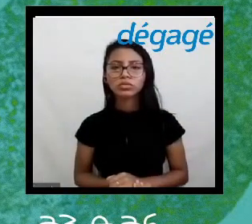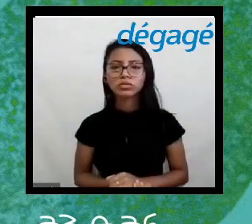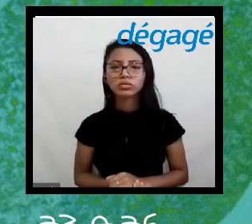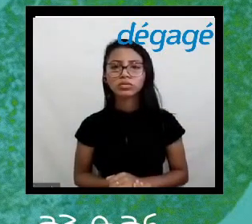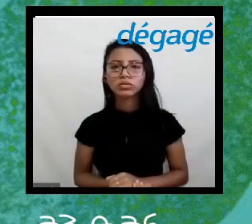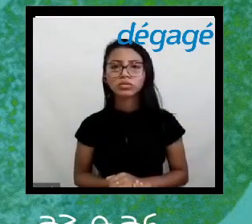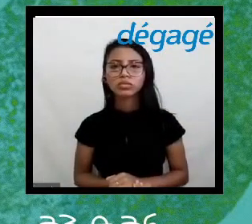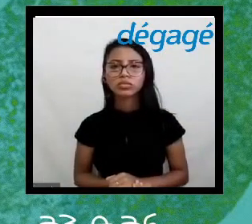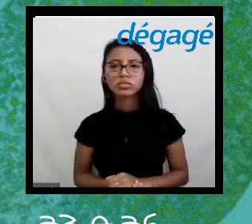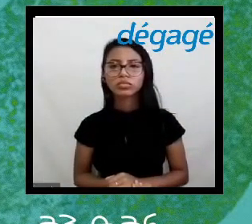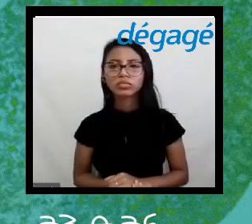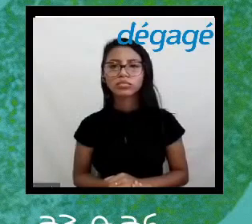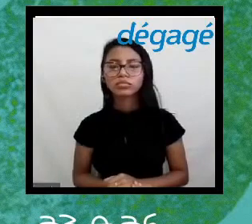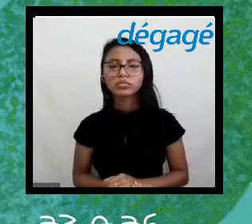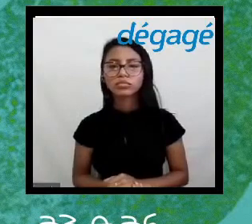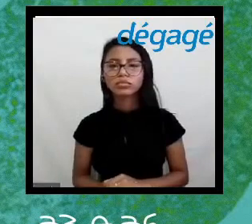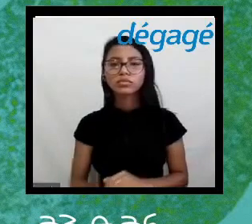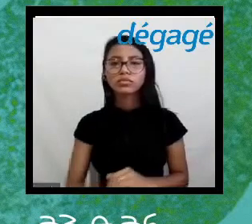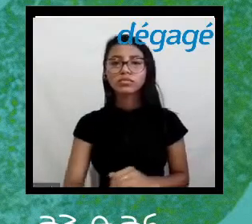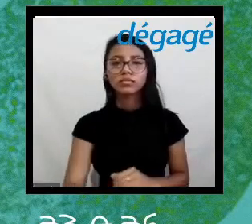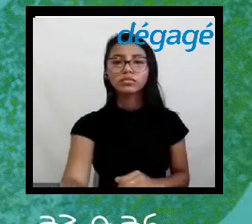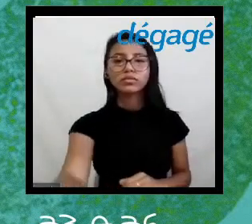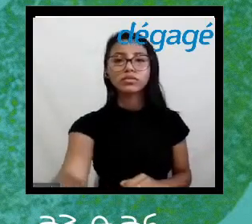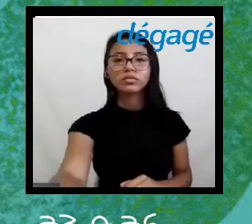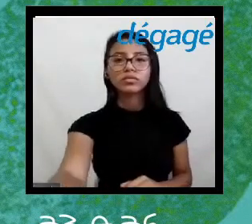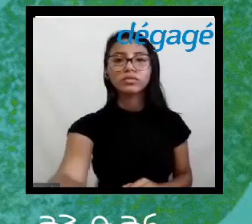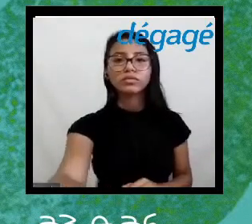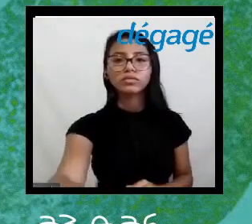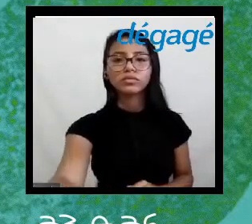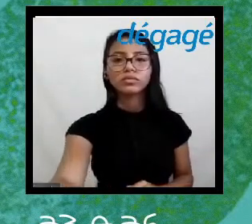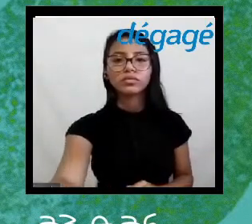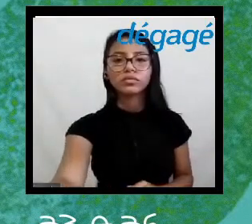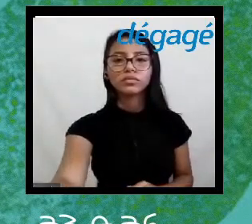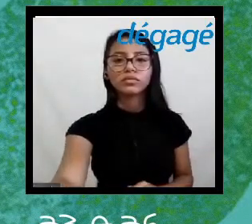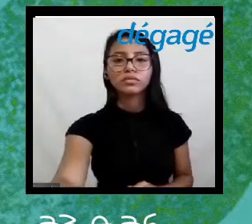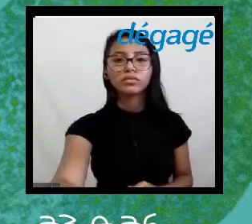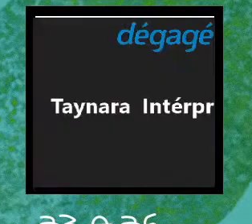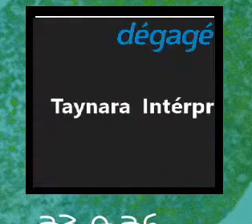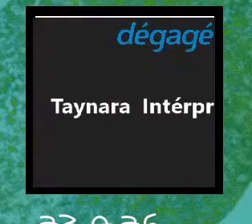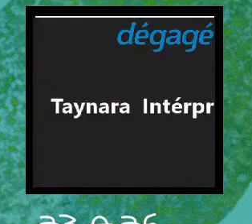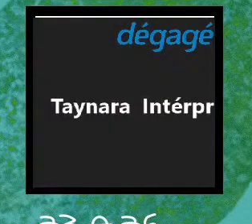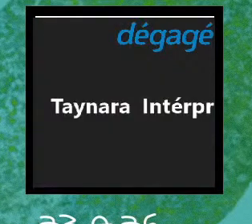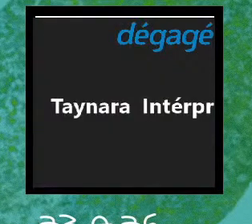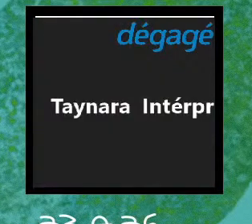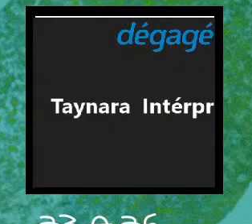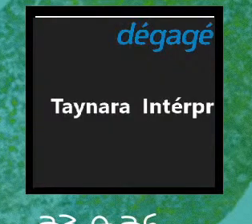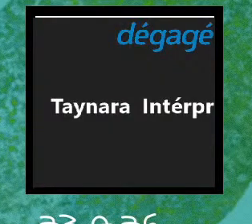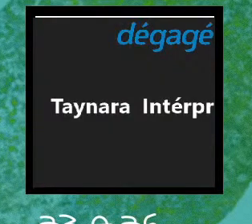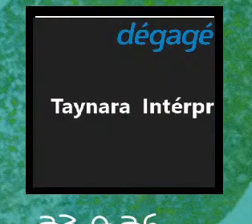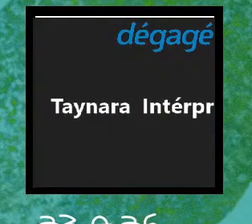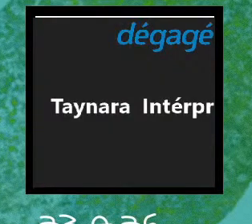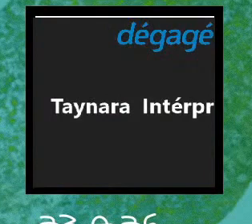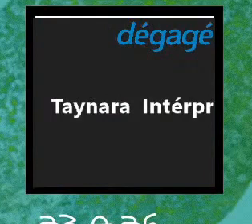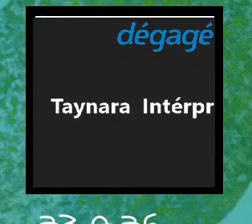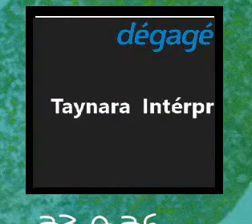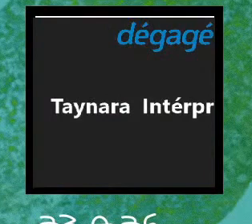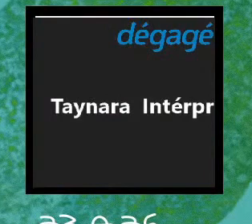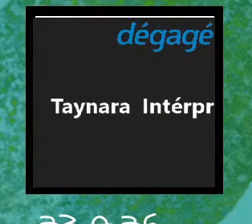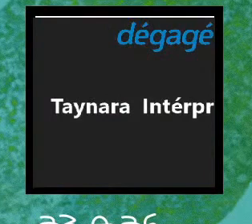ou foi a Rejane, mas que mudou completamente a